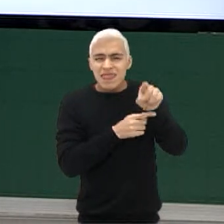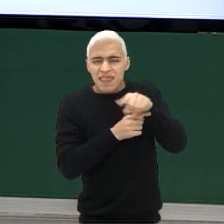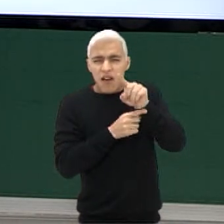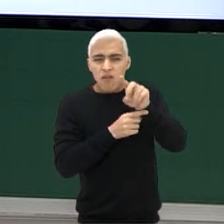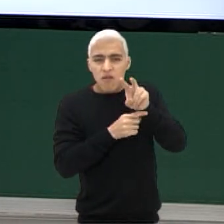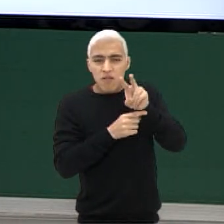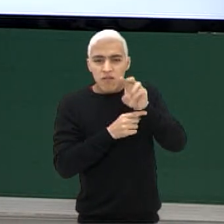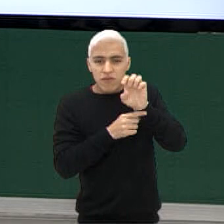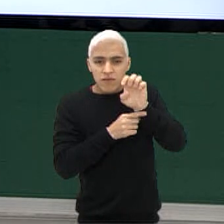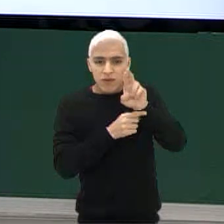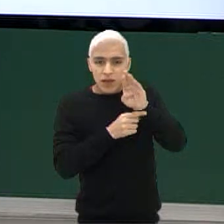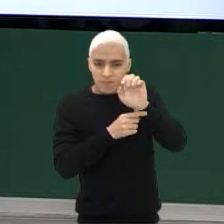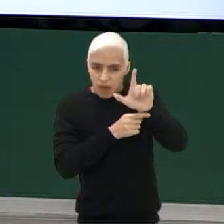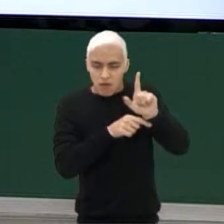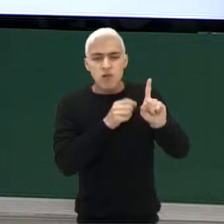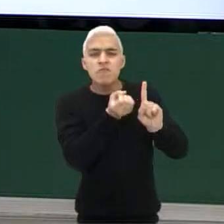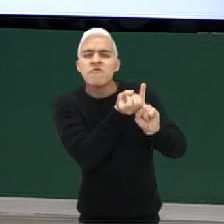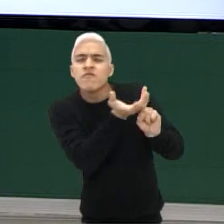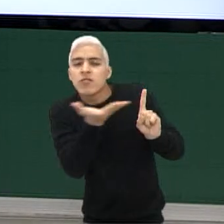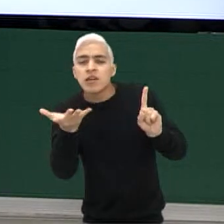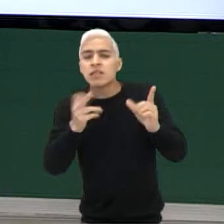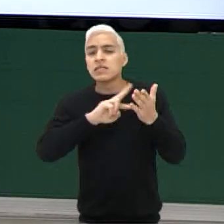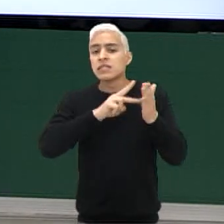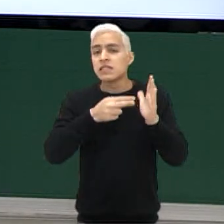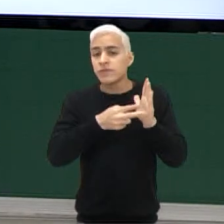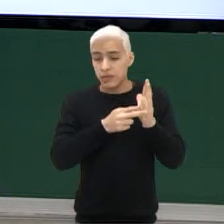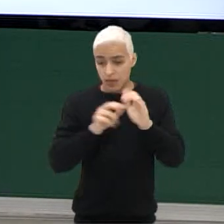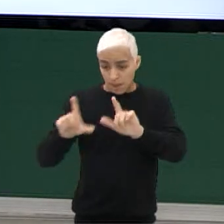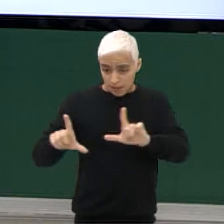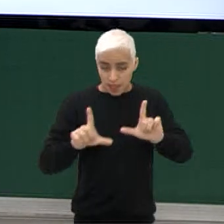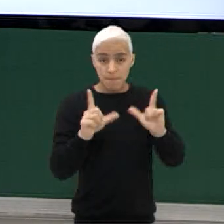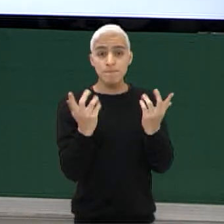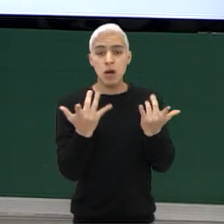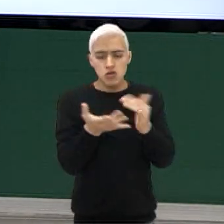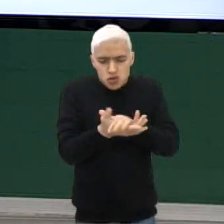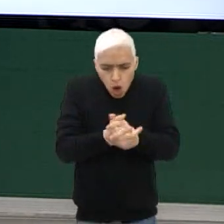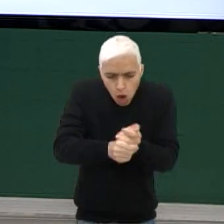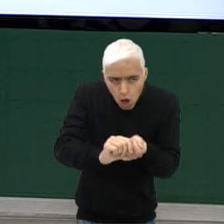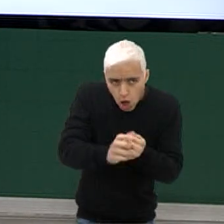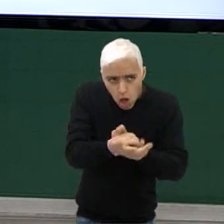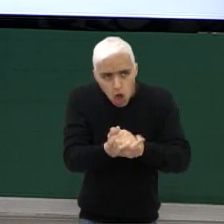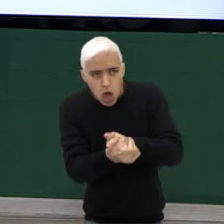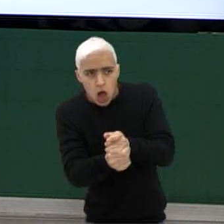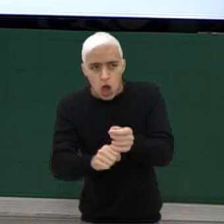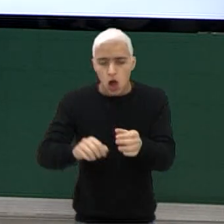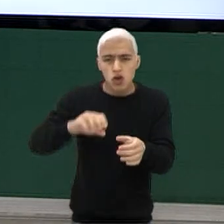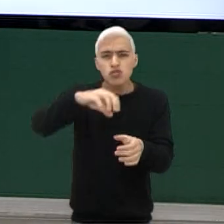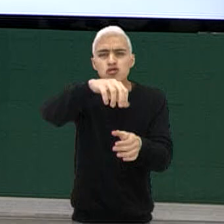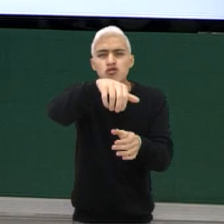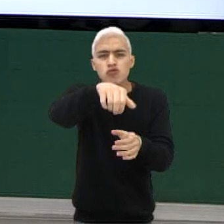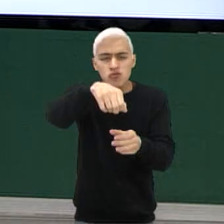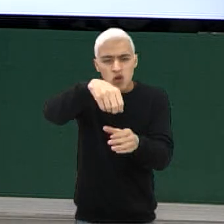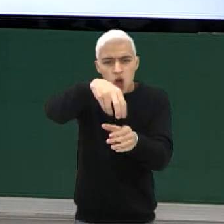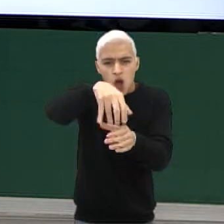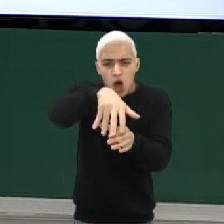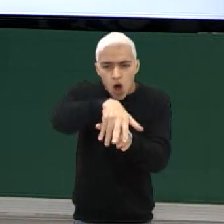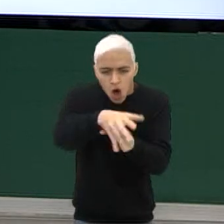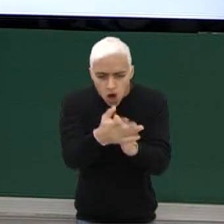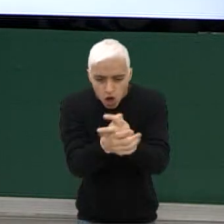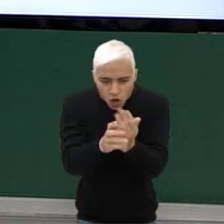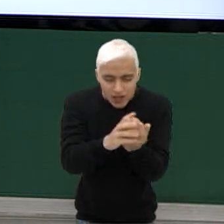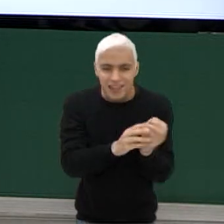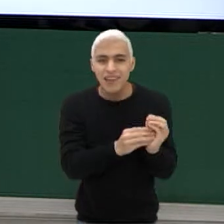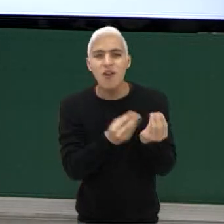não verbal? Alguém que está lavando as mãos. Então, a prevenção está em nossas